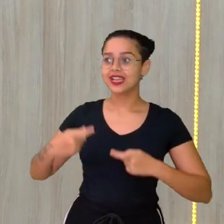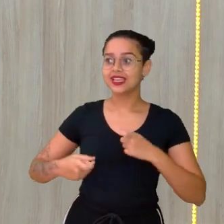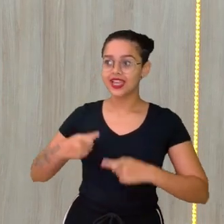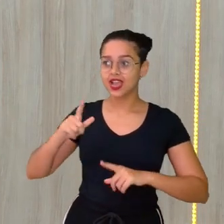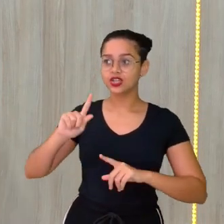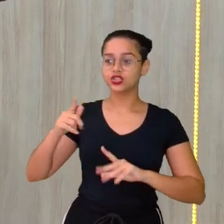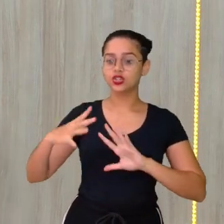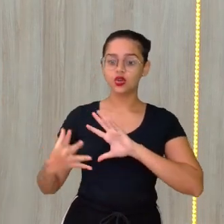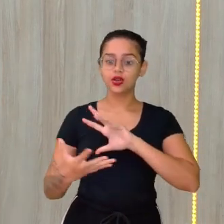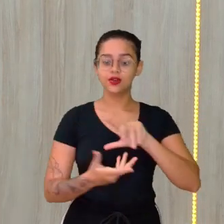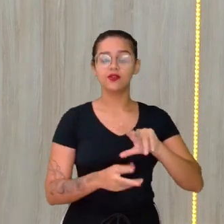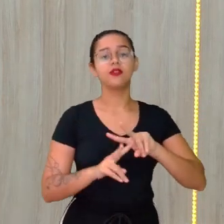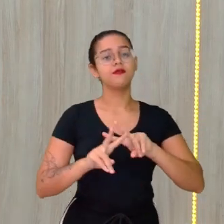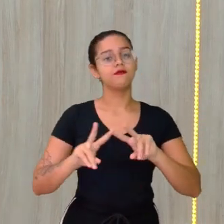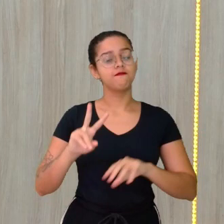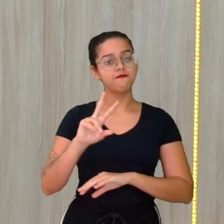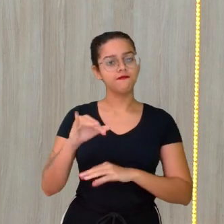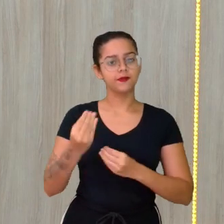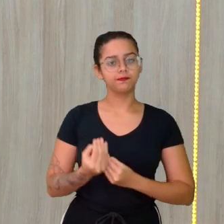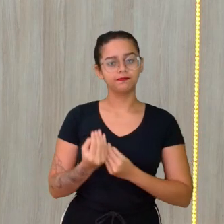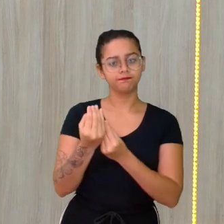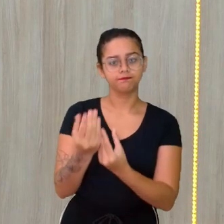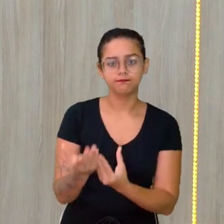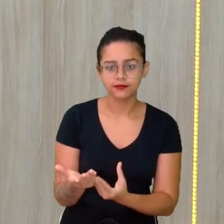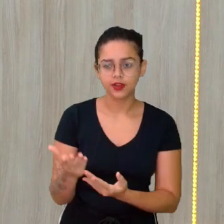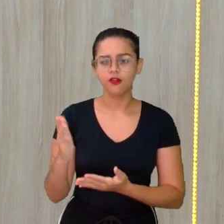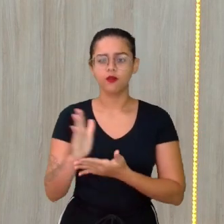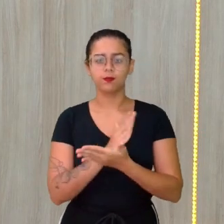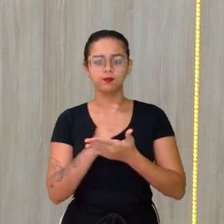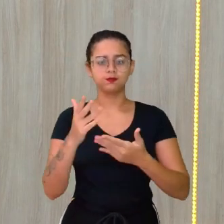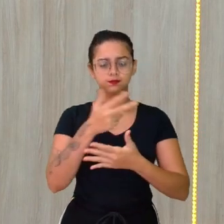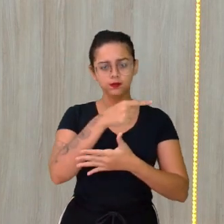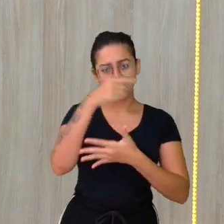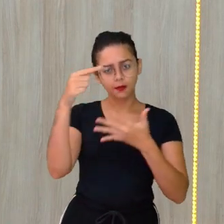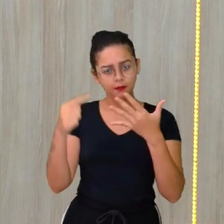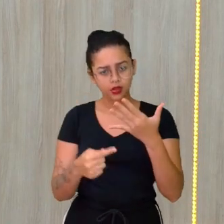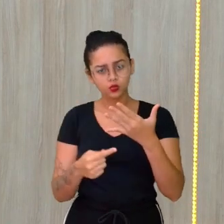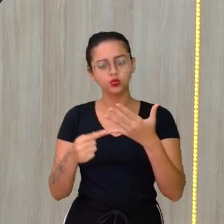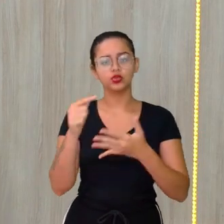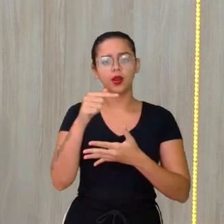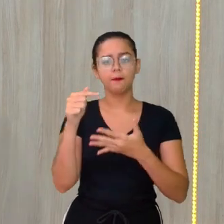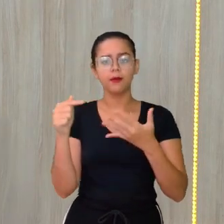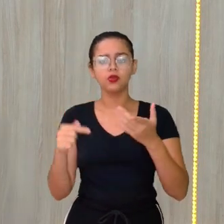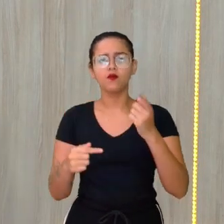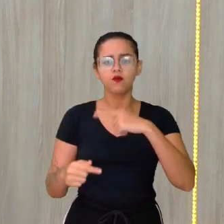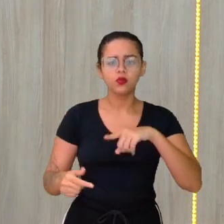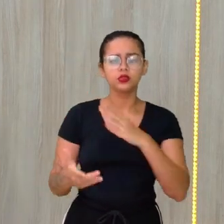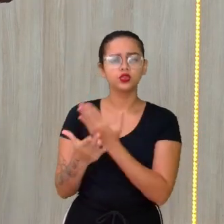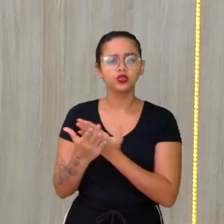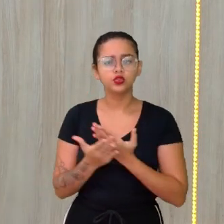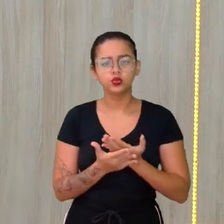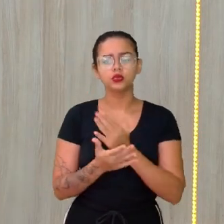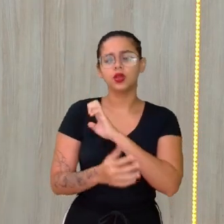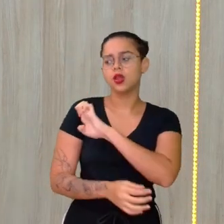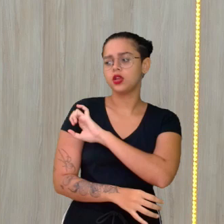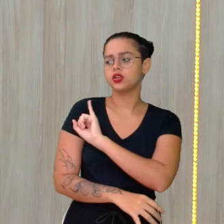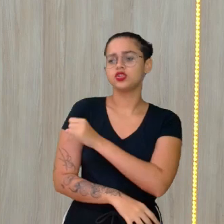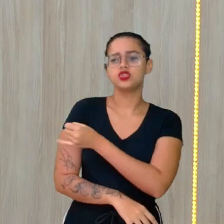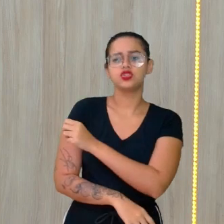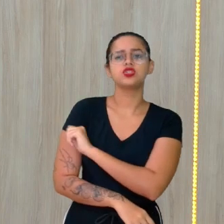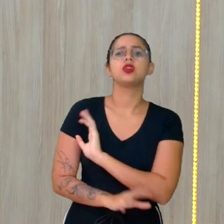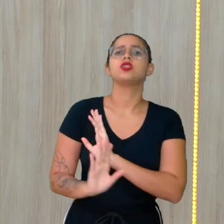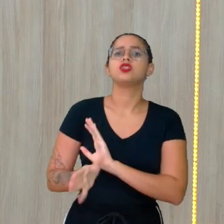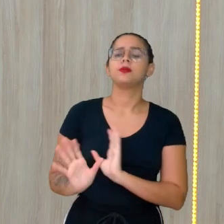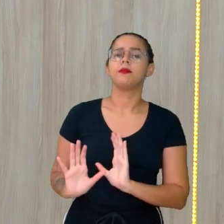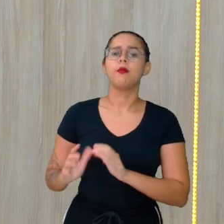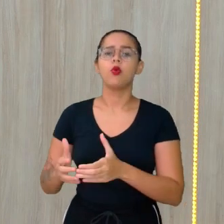vai fornecer muitos elementos, tá? E vocês que estão aí estudando, vocês que estão na EJA, já estamos no